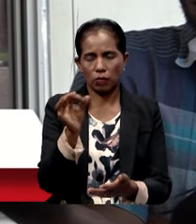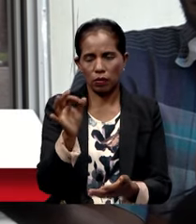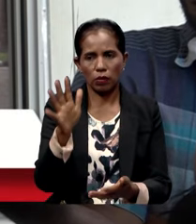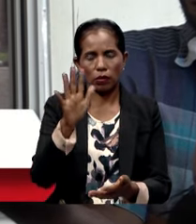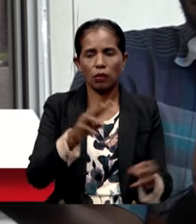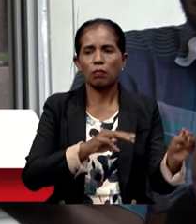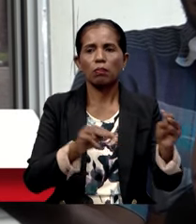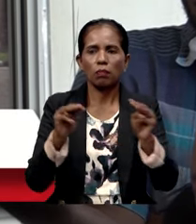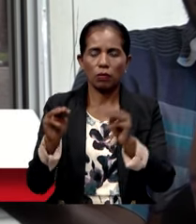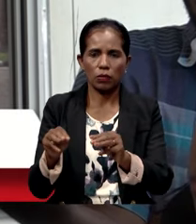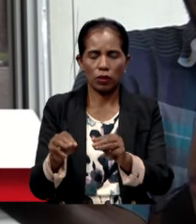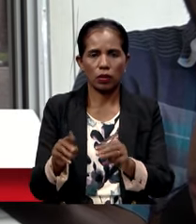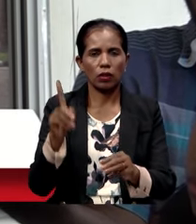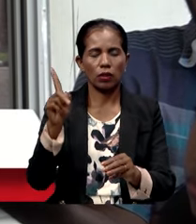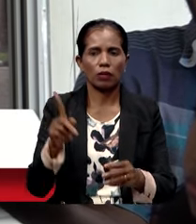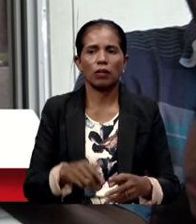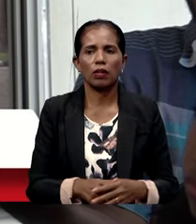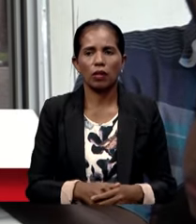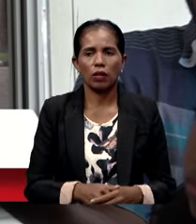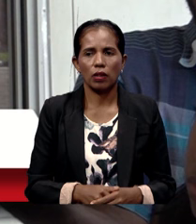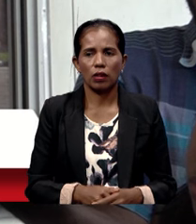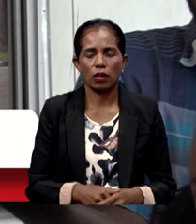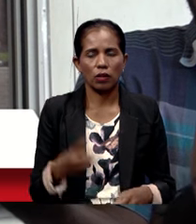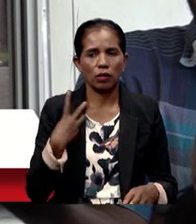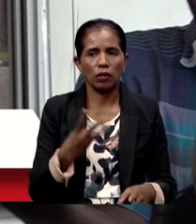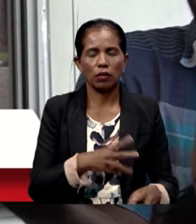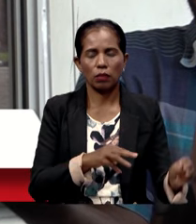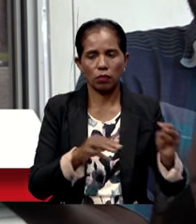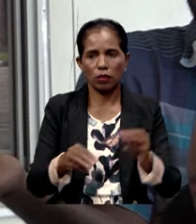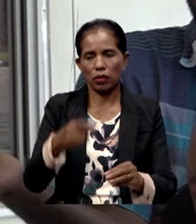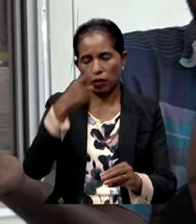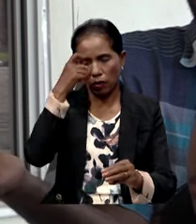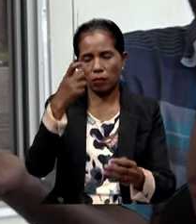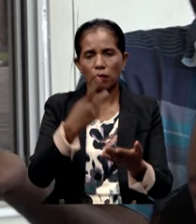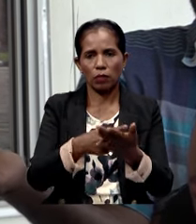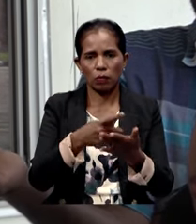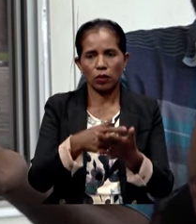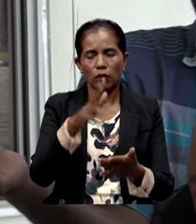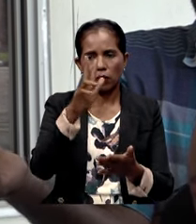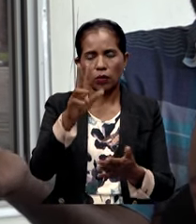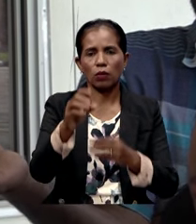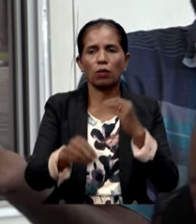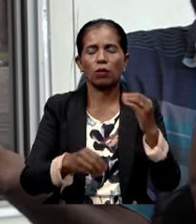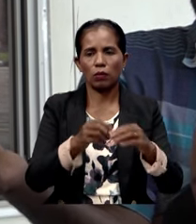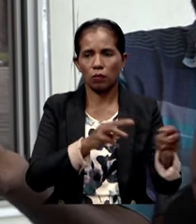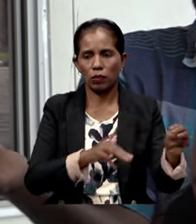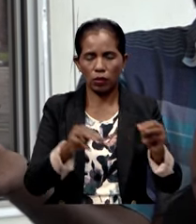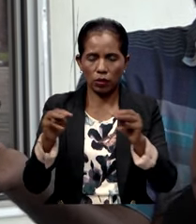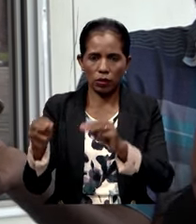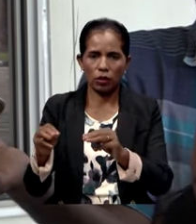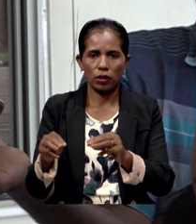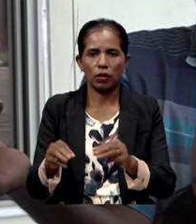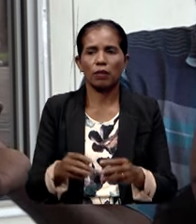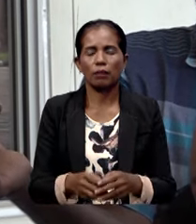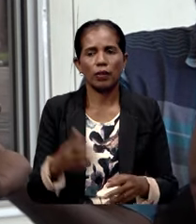muda de que ia ninha a rubrica sira, ita muda. Tamba ia proposta tolu, mak impacto ba mudança ia rubrica ne,